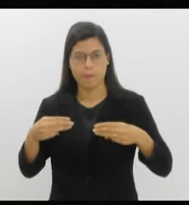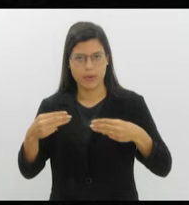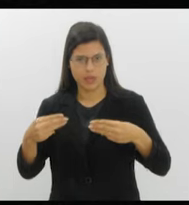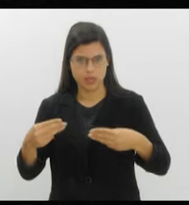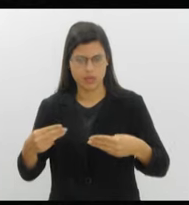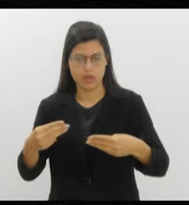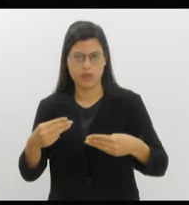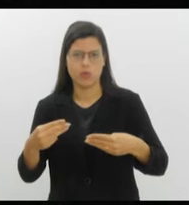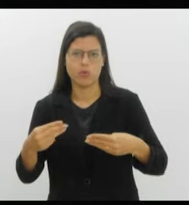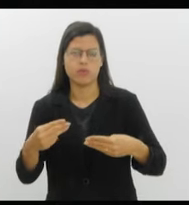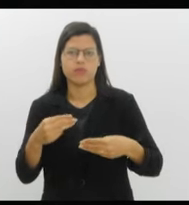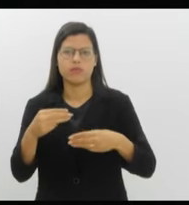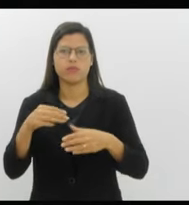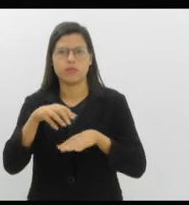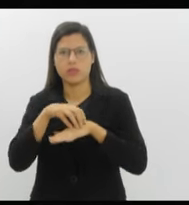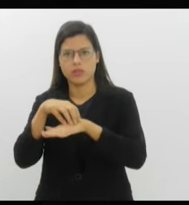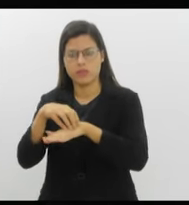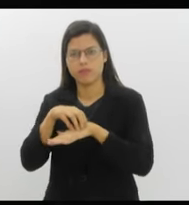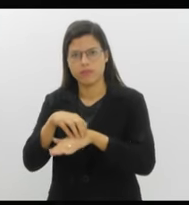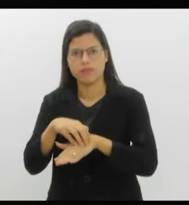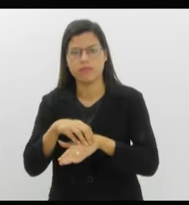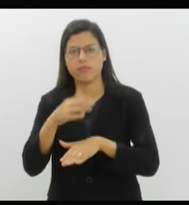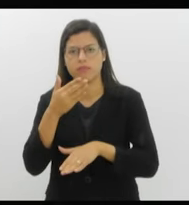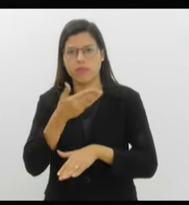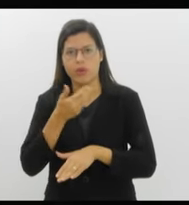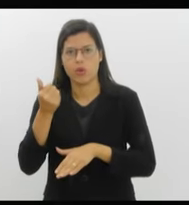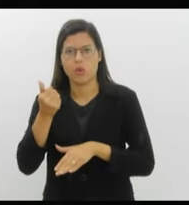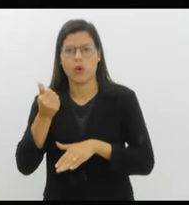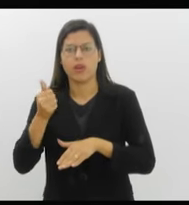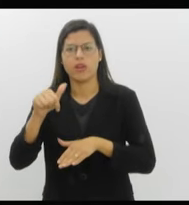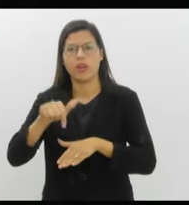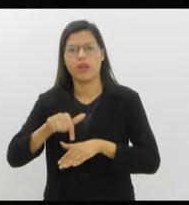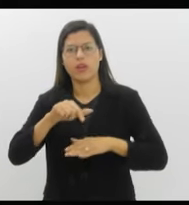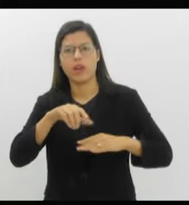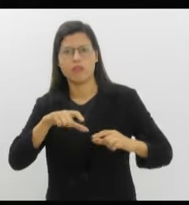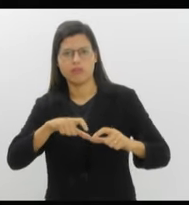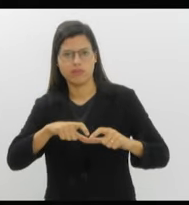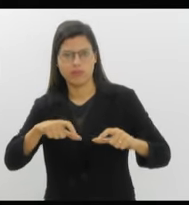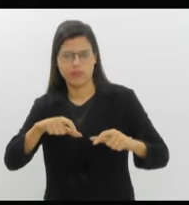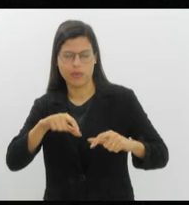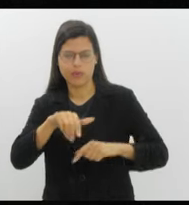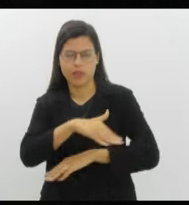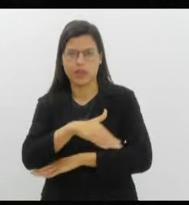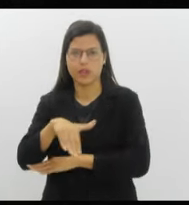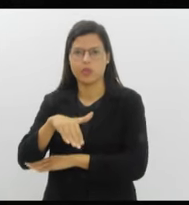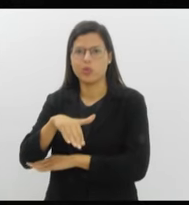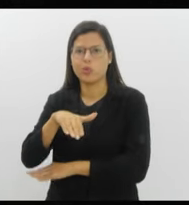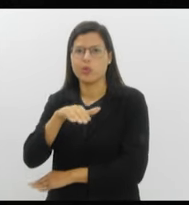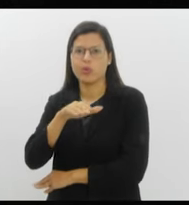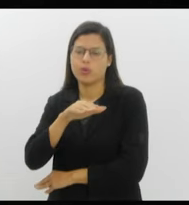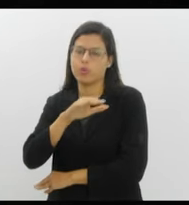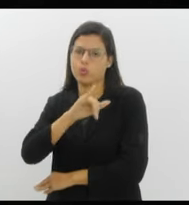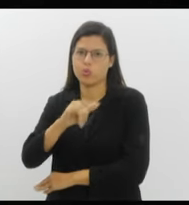avanço na nova concessão do trecho Juiz de Fora, Rio de Janeiro, que corta Petrópolis e outras cidades com Mareal.